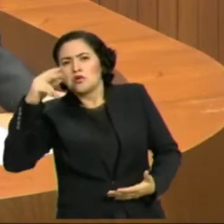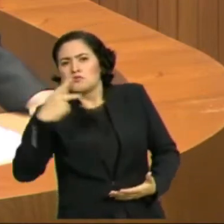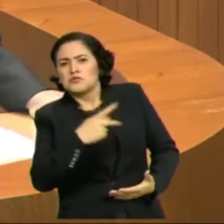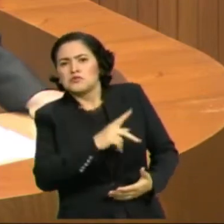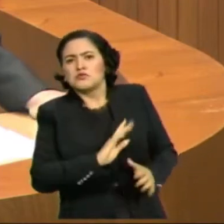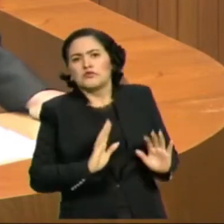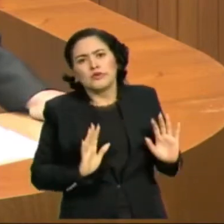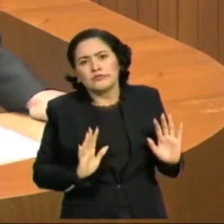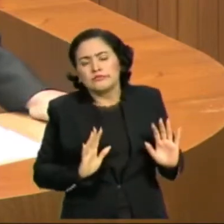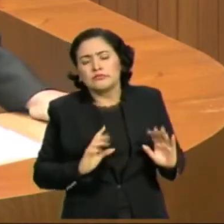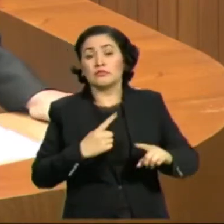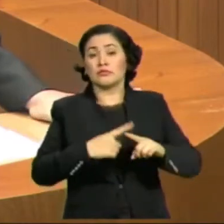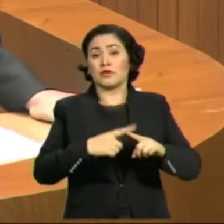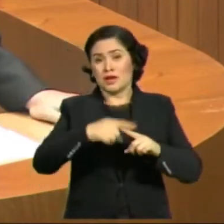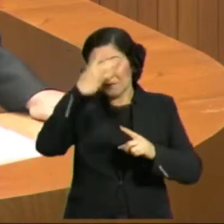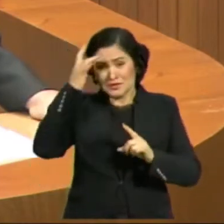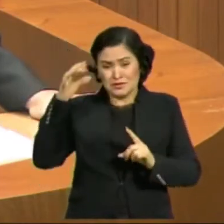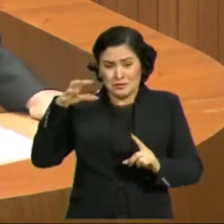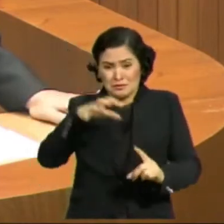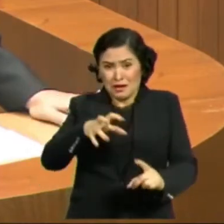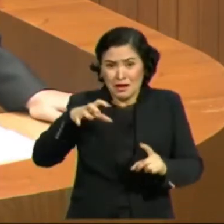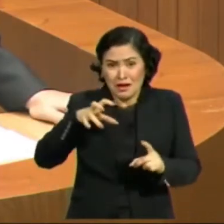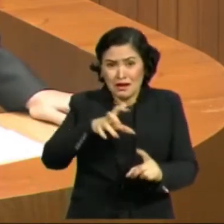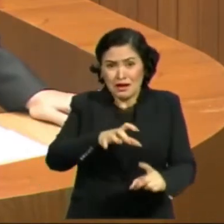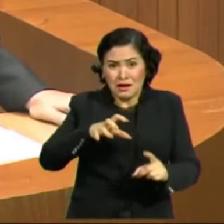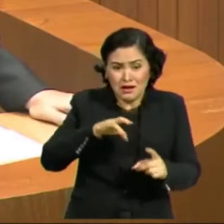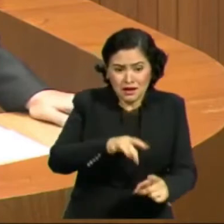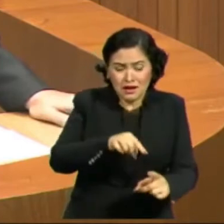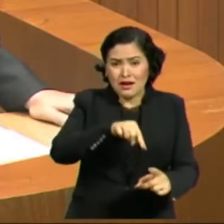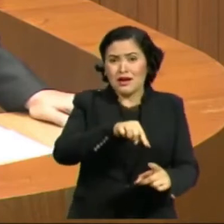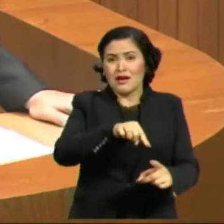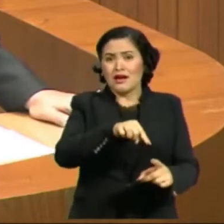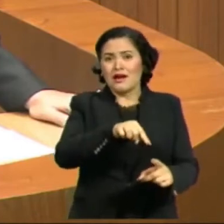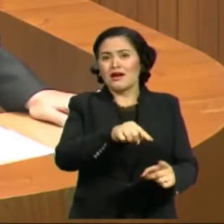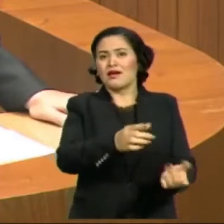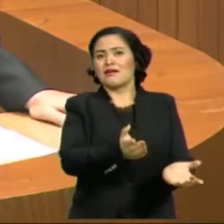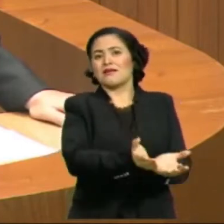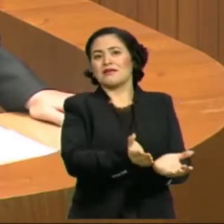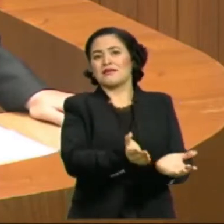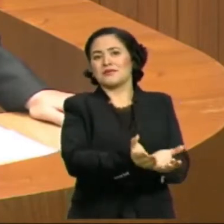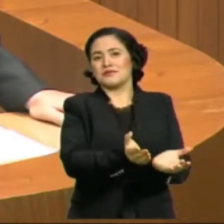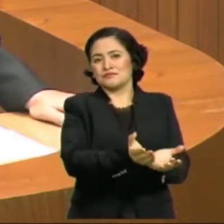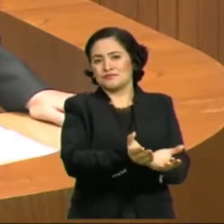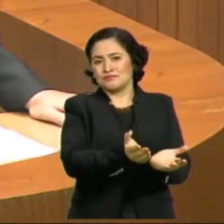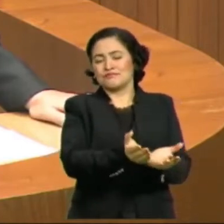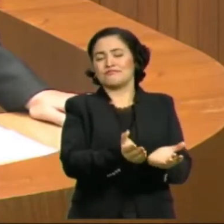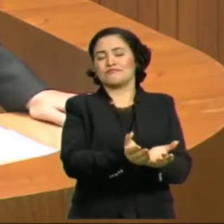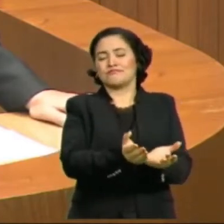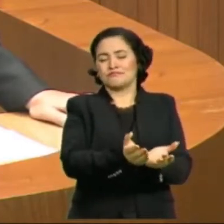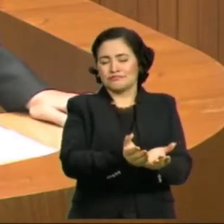que mais sofre perseguição religiosa do que o povo evangélico, principalmente